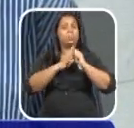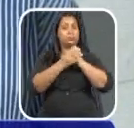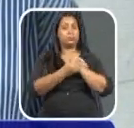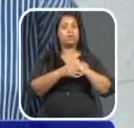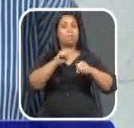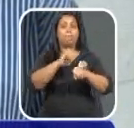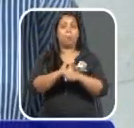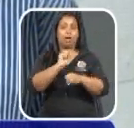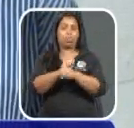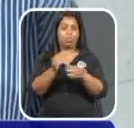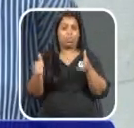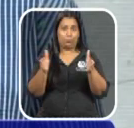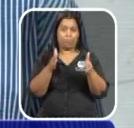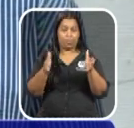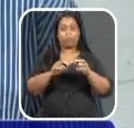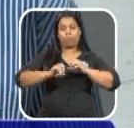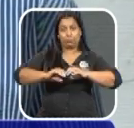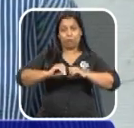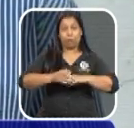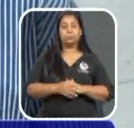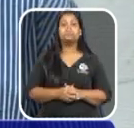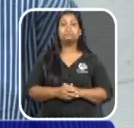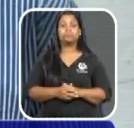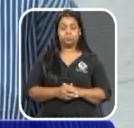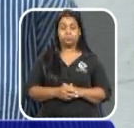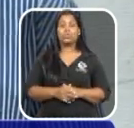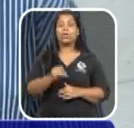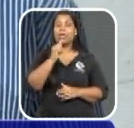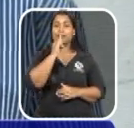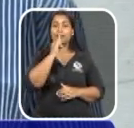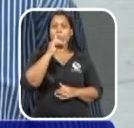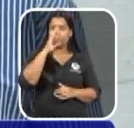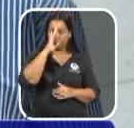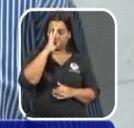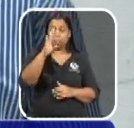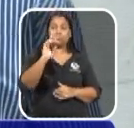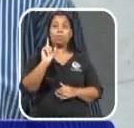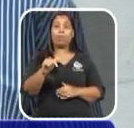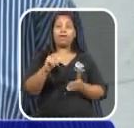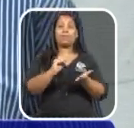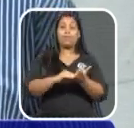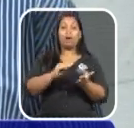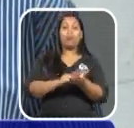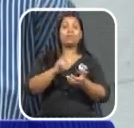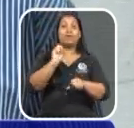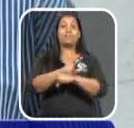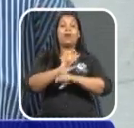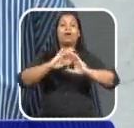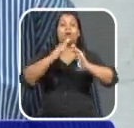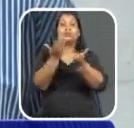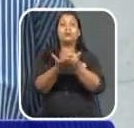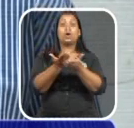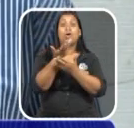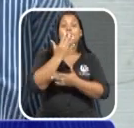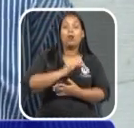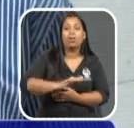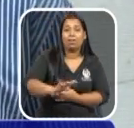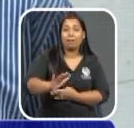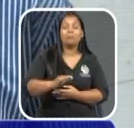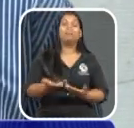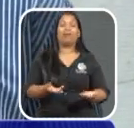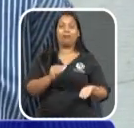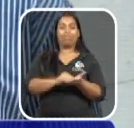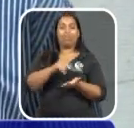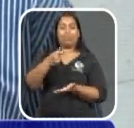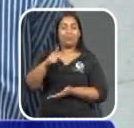aula. Eu posso elencar a você, por exemplo, a questão primordial, que é a ausência de vagas de creche. Nós temos um déficit em São